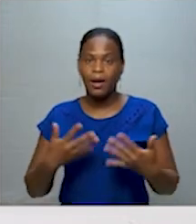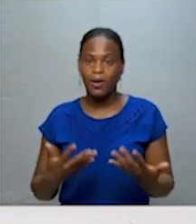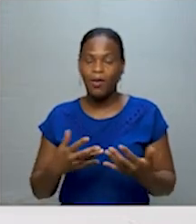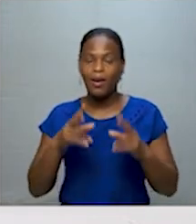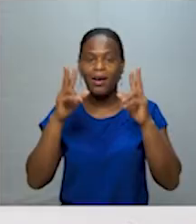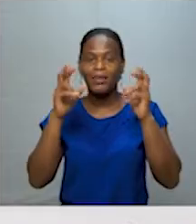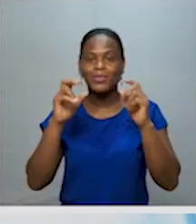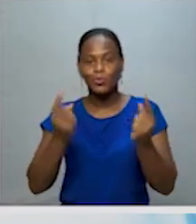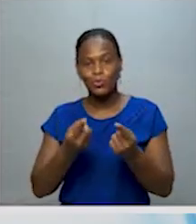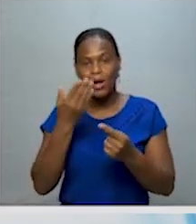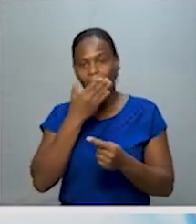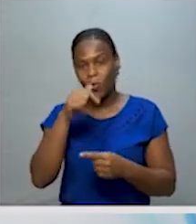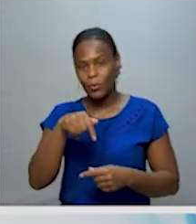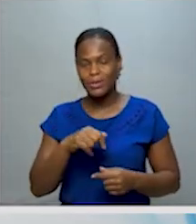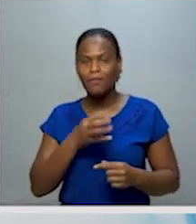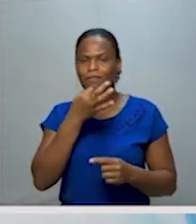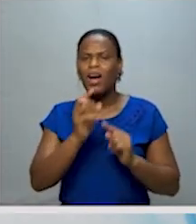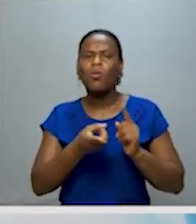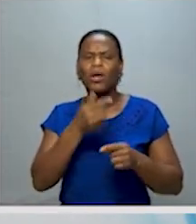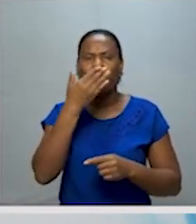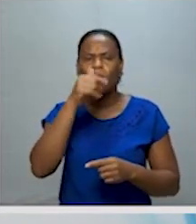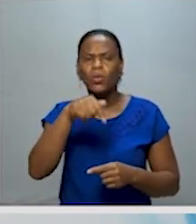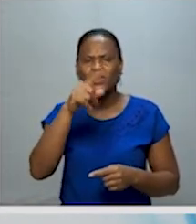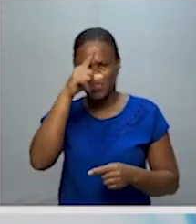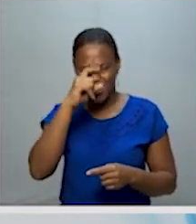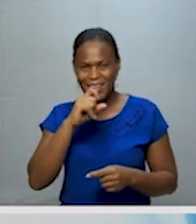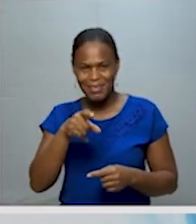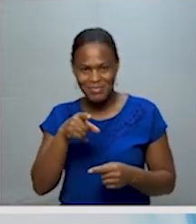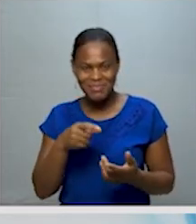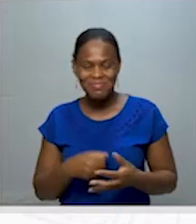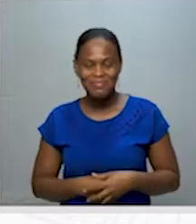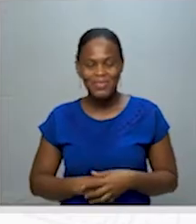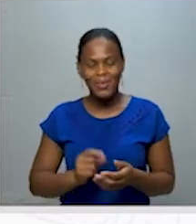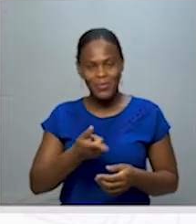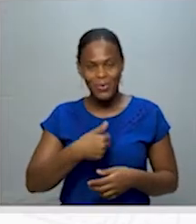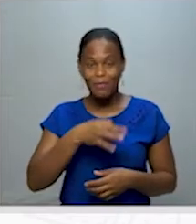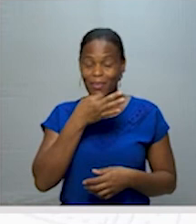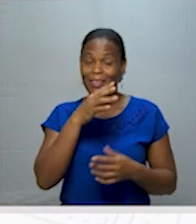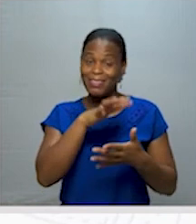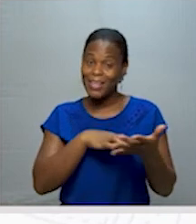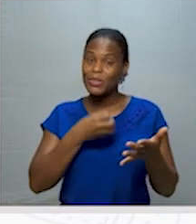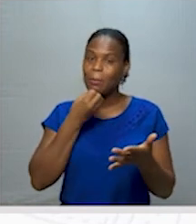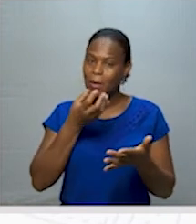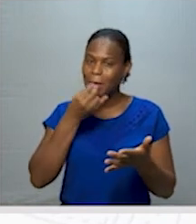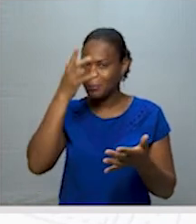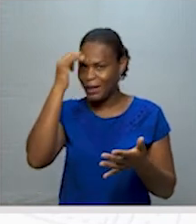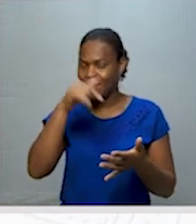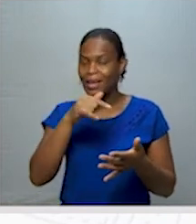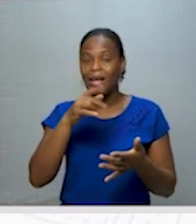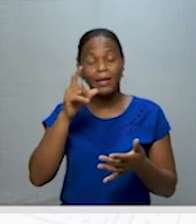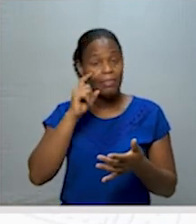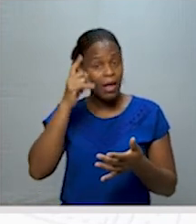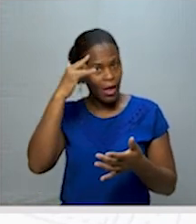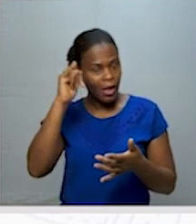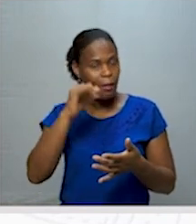Agora vamos para a síntese da nossa aula de hoje. O que é que nós falamos? Estão a recordar certamente. Nós falamos de texto argumentativo, que pretende